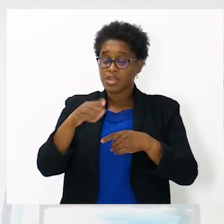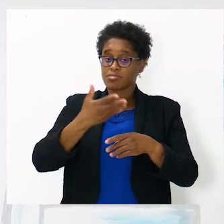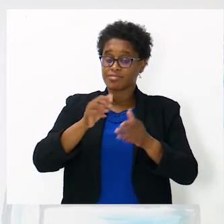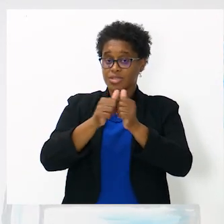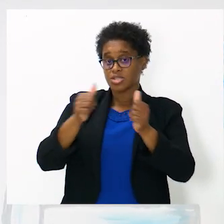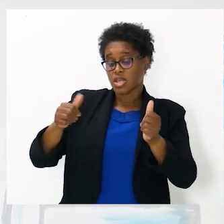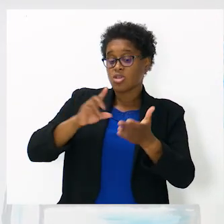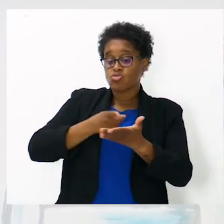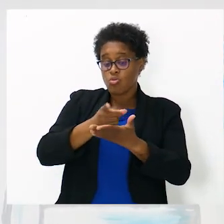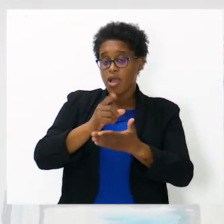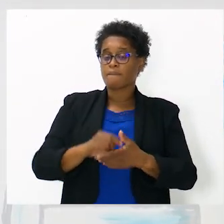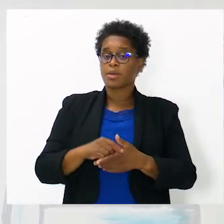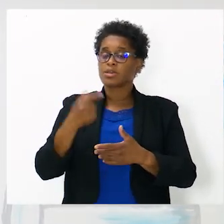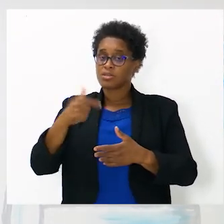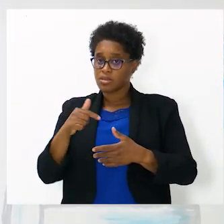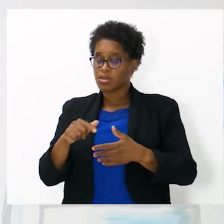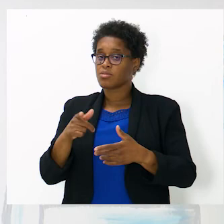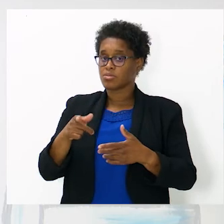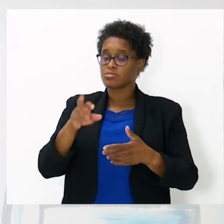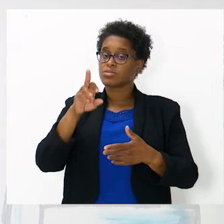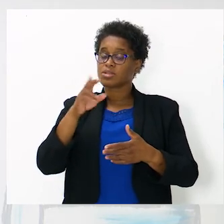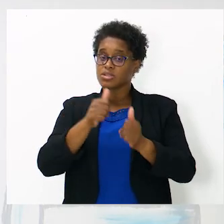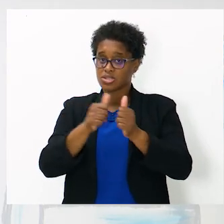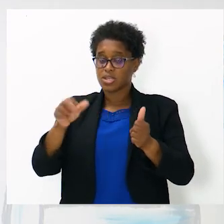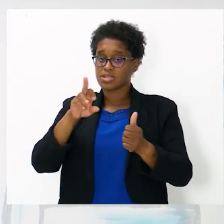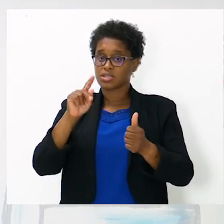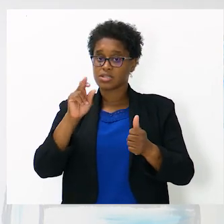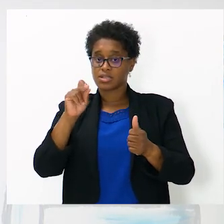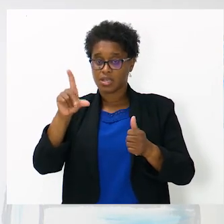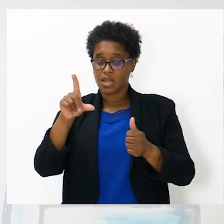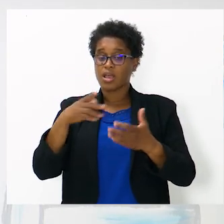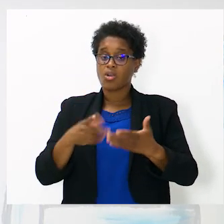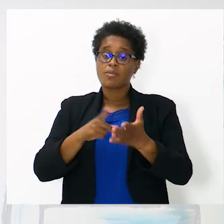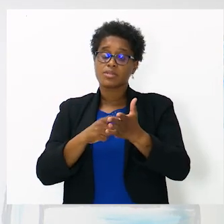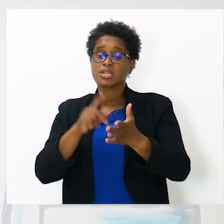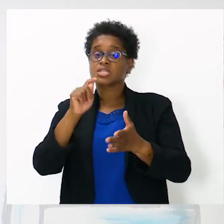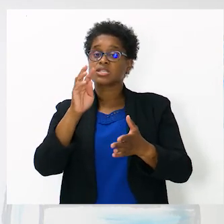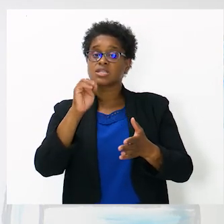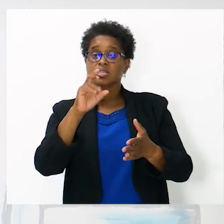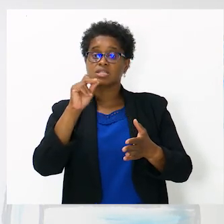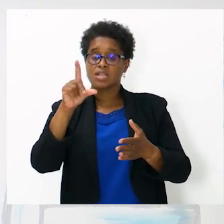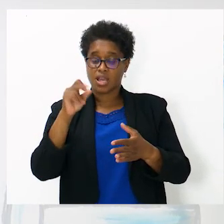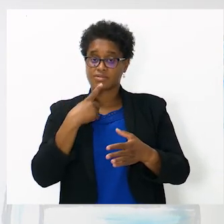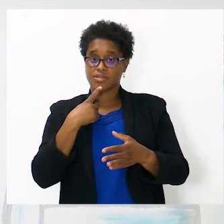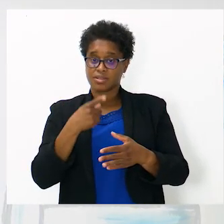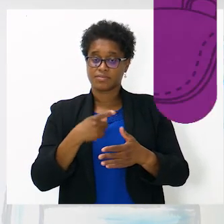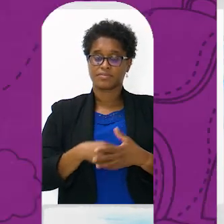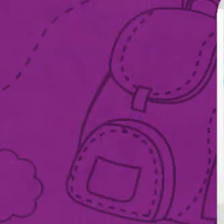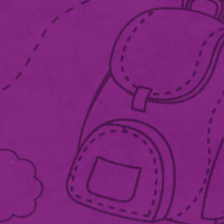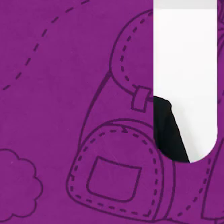distância no mapa, temos a distância real, agora precisamos de escala,